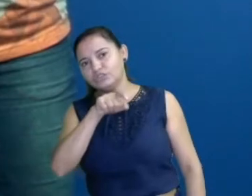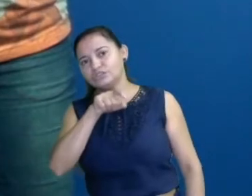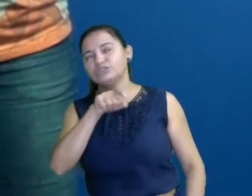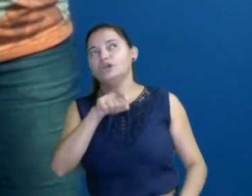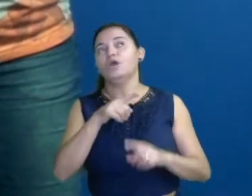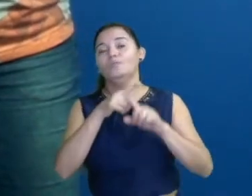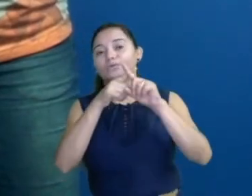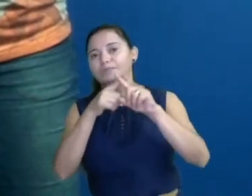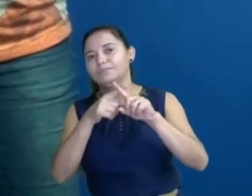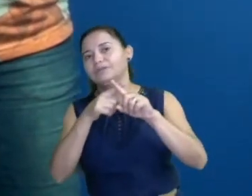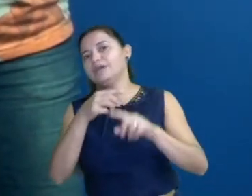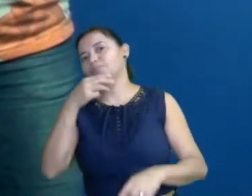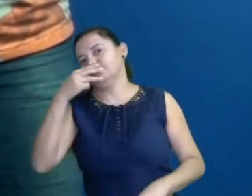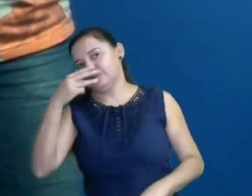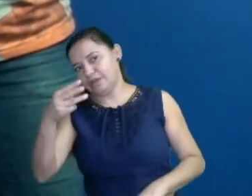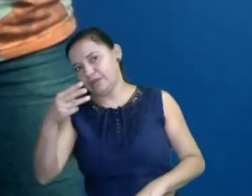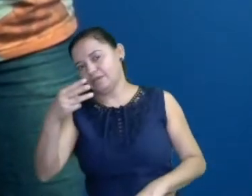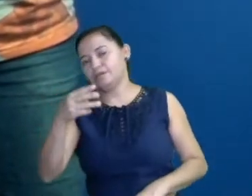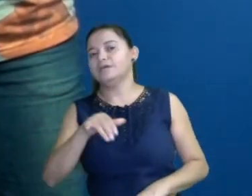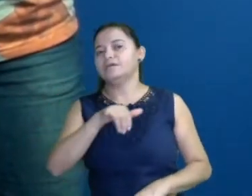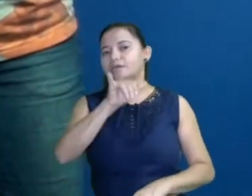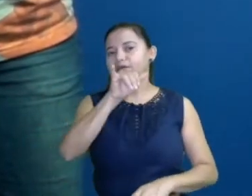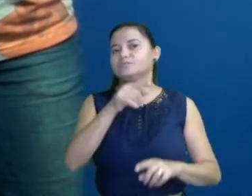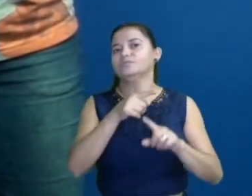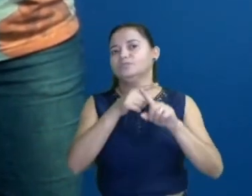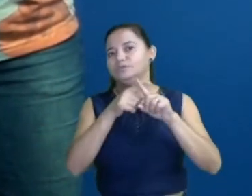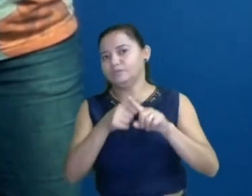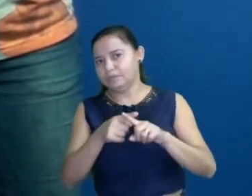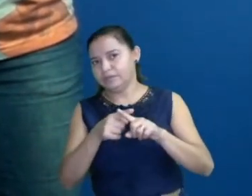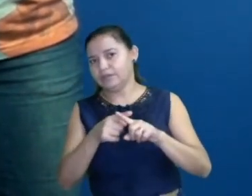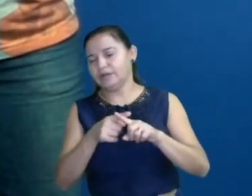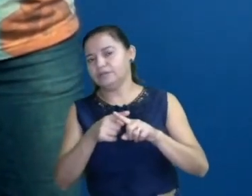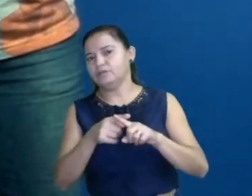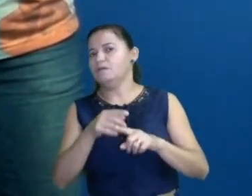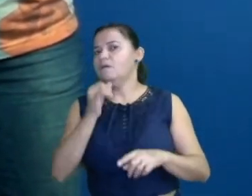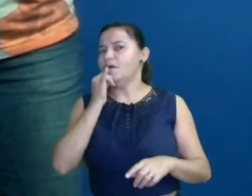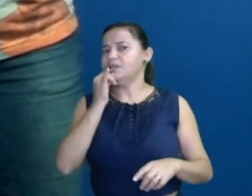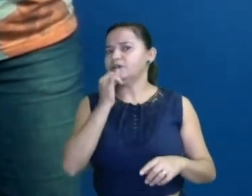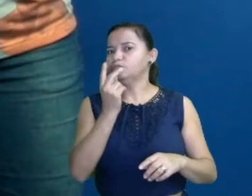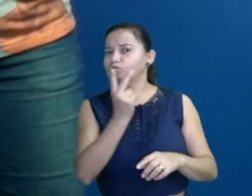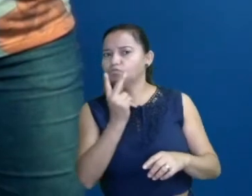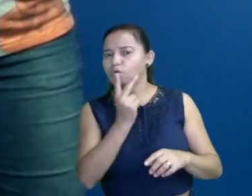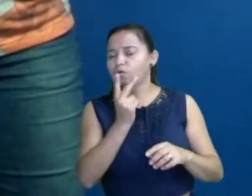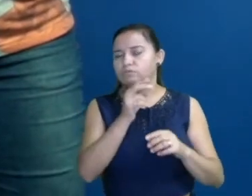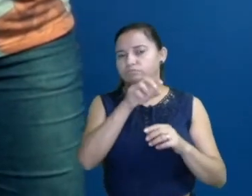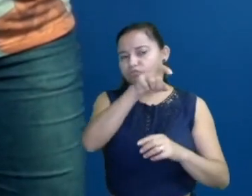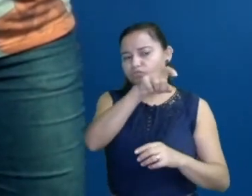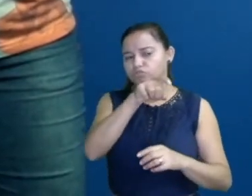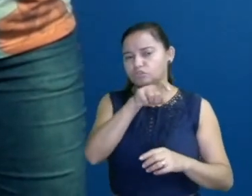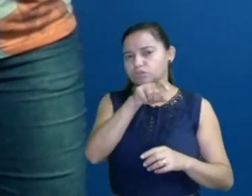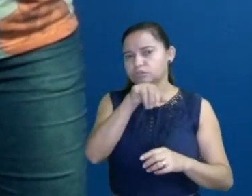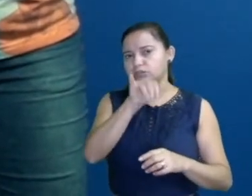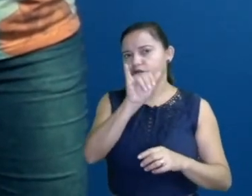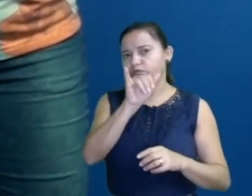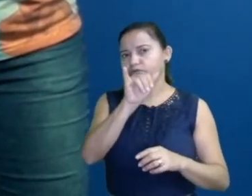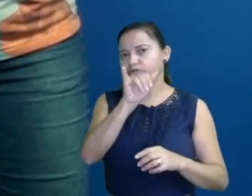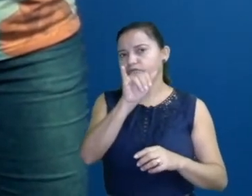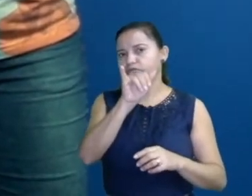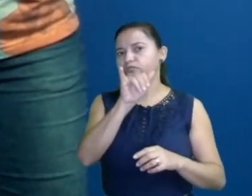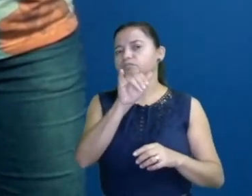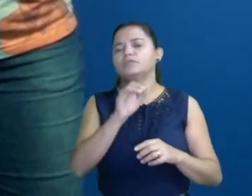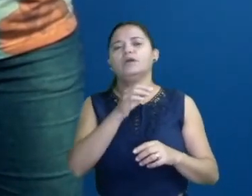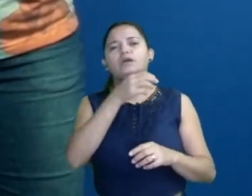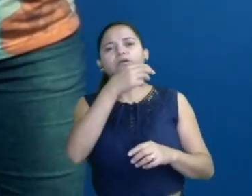3 um y e ficou três Y se eu não te explicar os dois juntos não tá lá representação XY multiplicando os dois outros